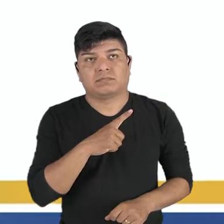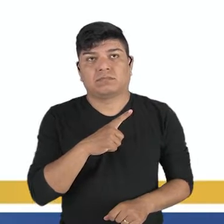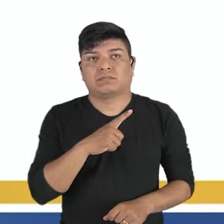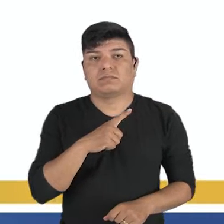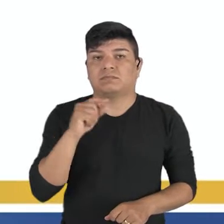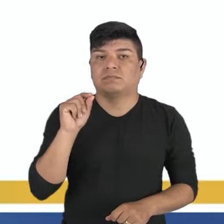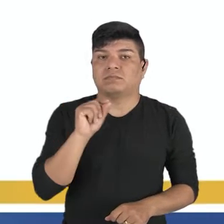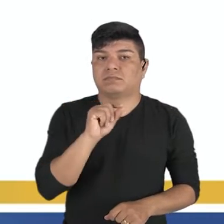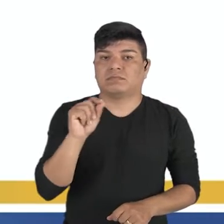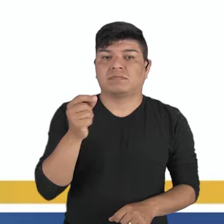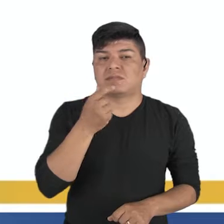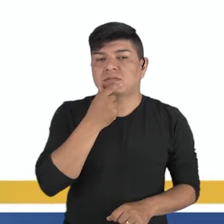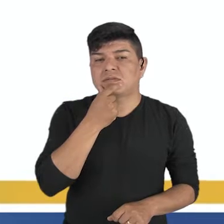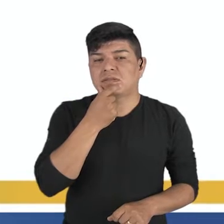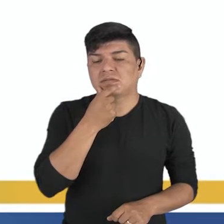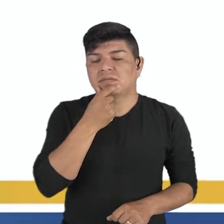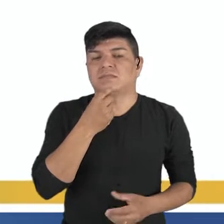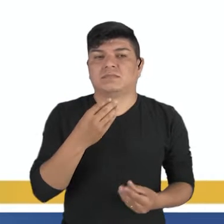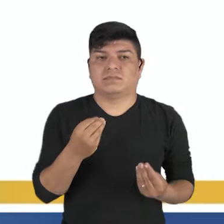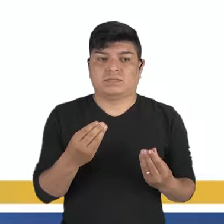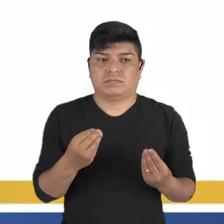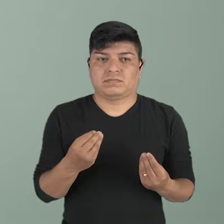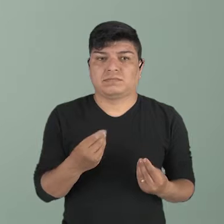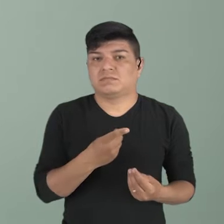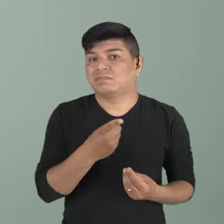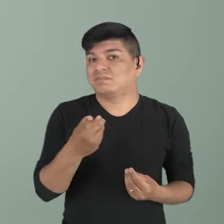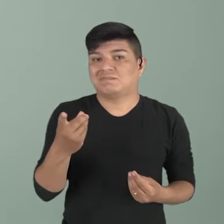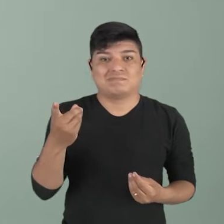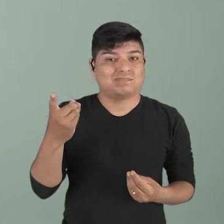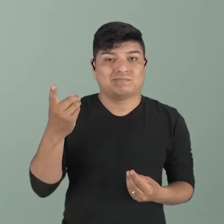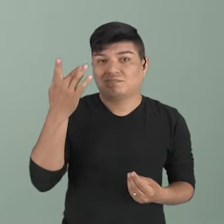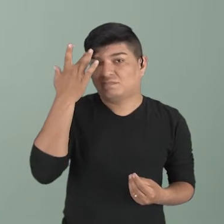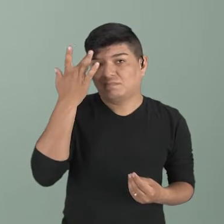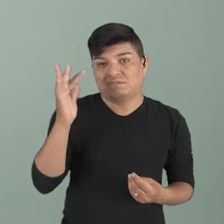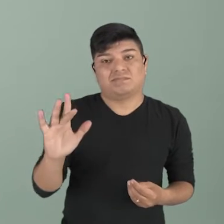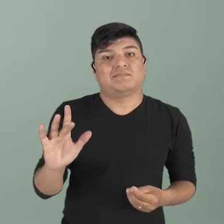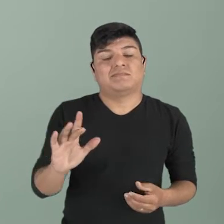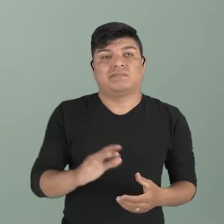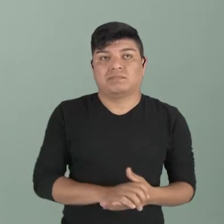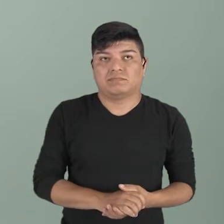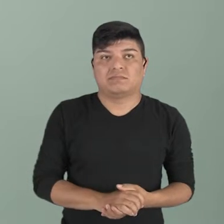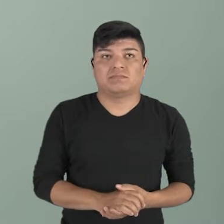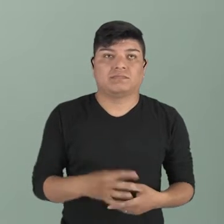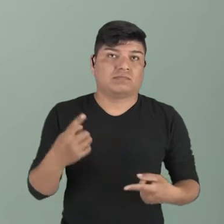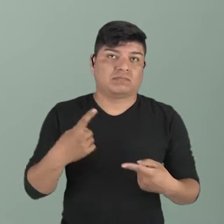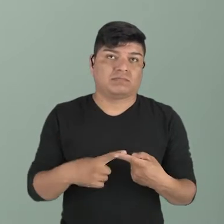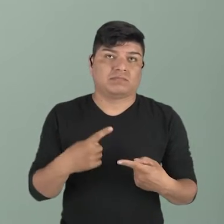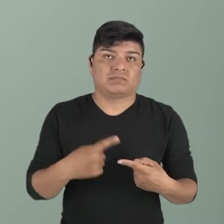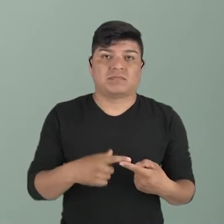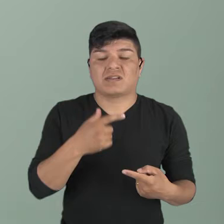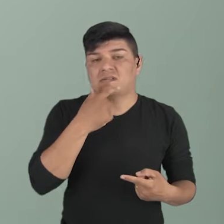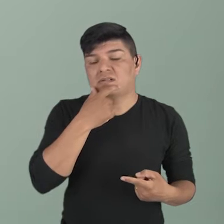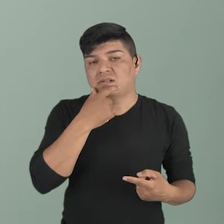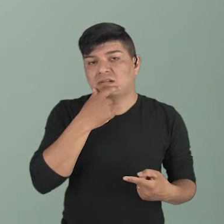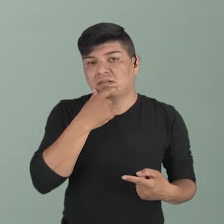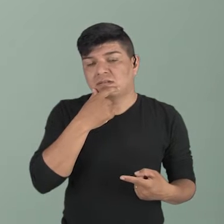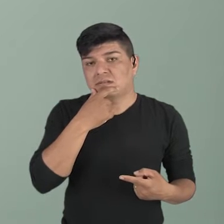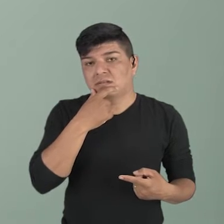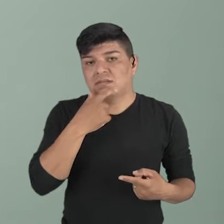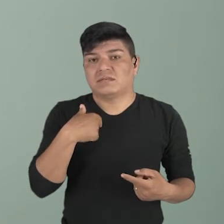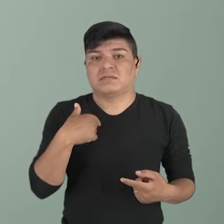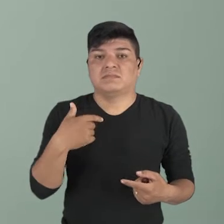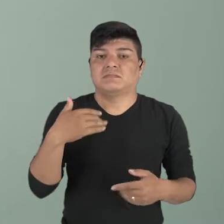uma bagagem de inglês enorme que vocês nem imaginam. Porque como o inglês ele ganhou um espaço